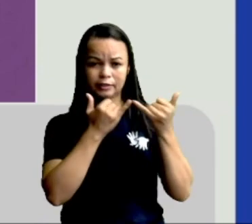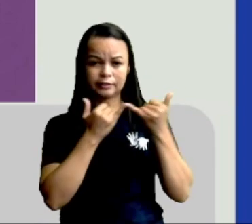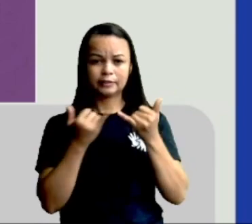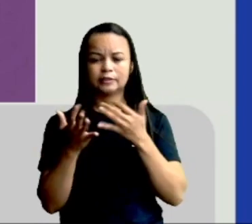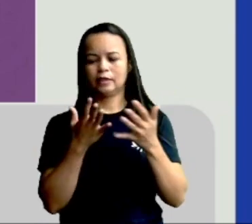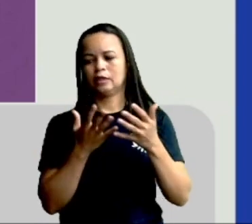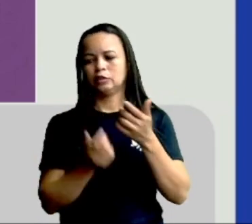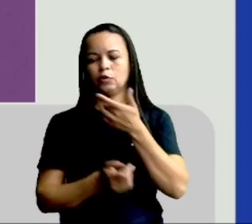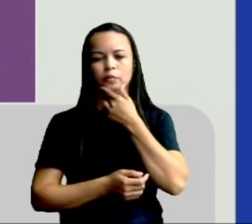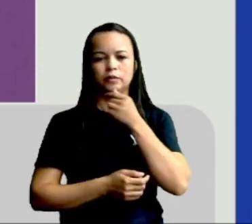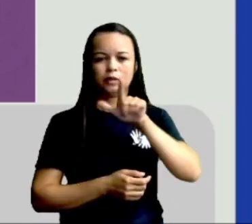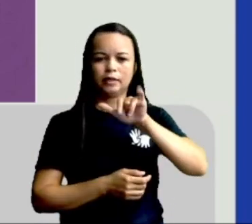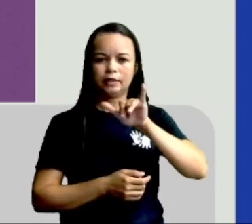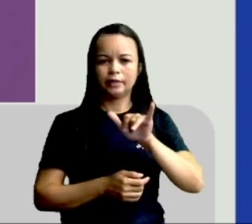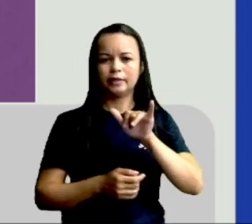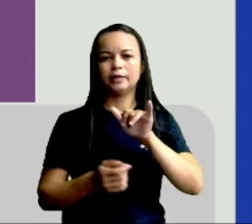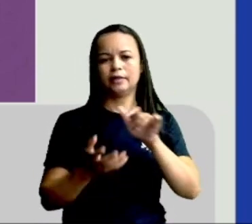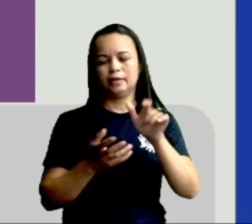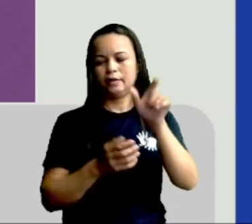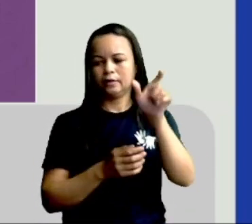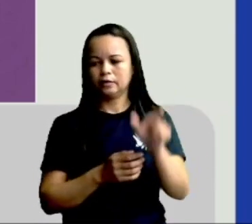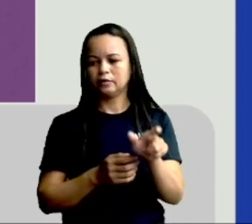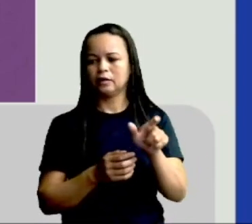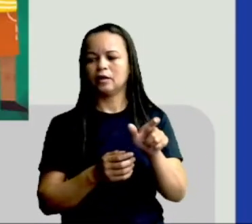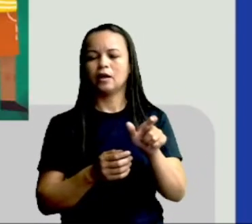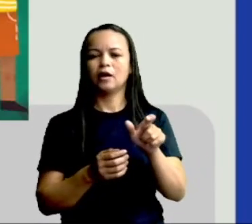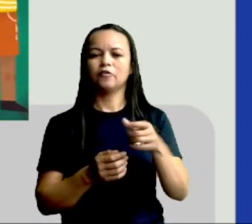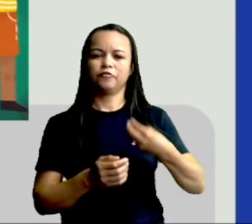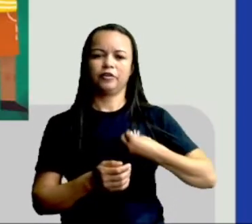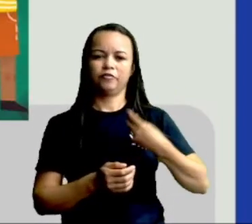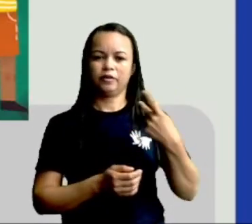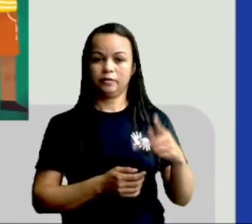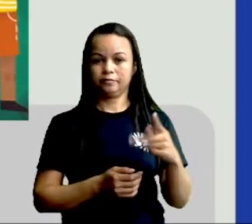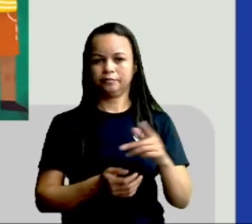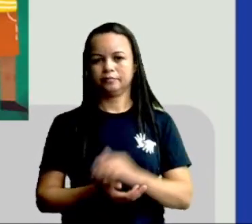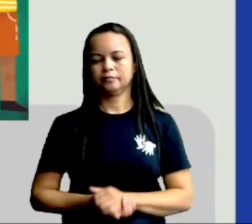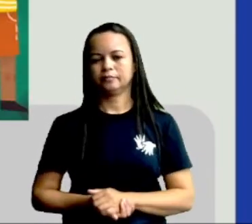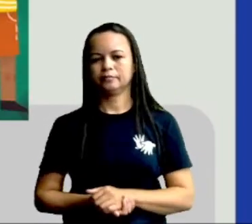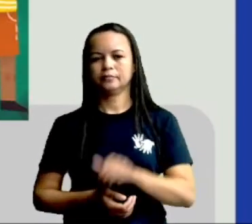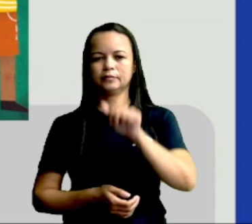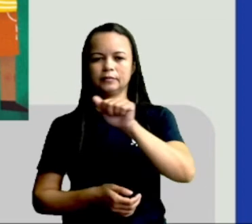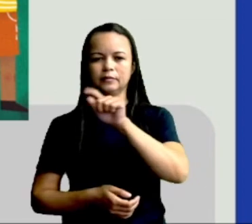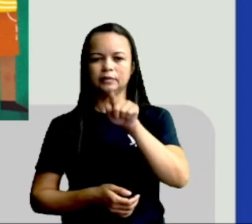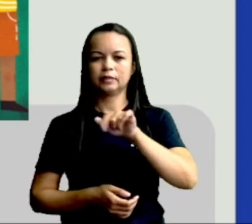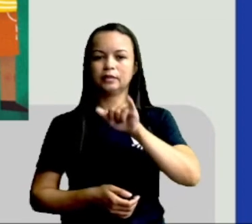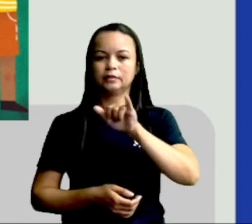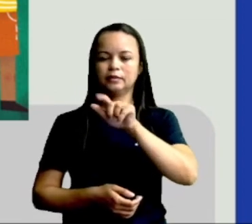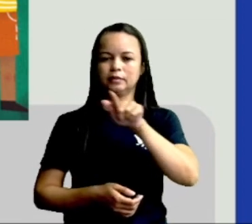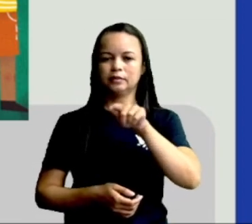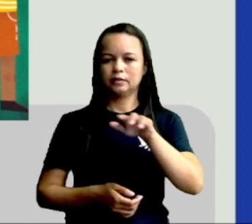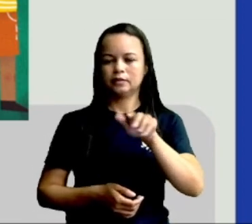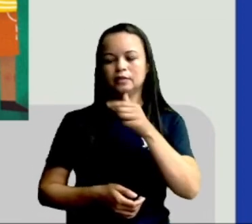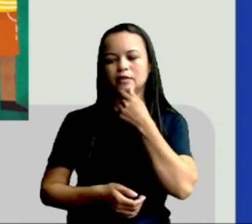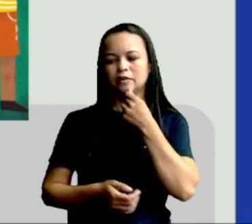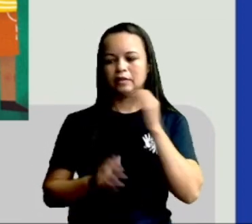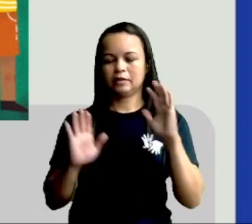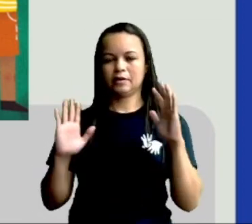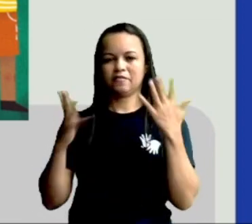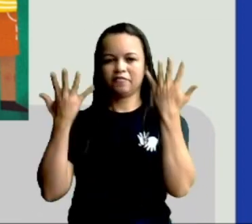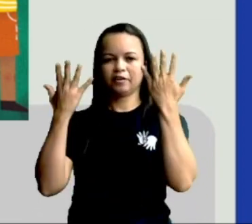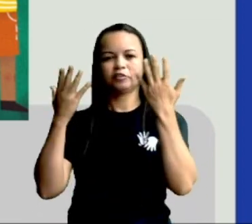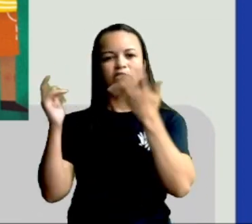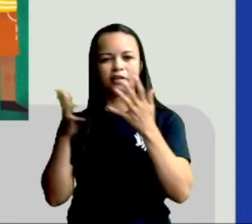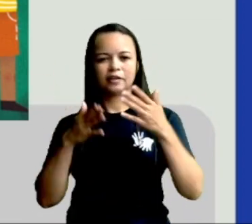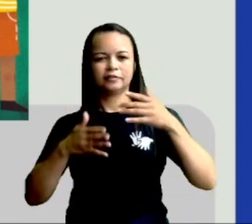menino chamado a dele igual a ele morava a limpo e às vezes foi recebido com festa muita